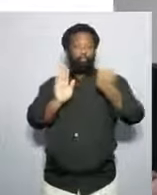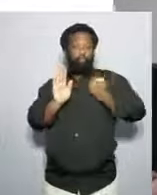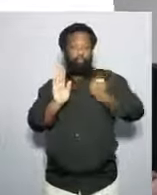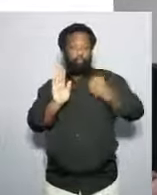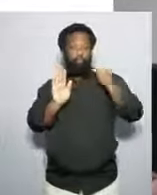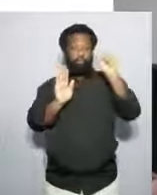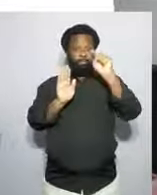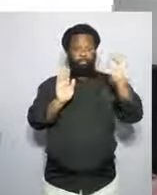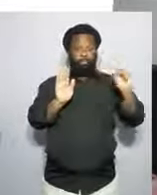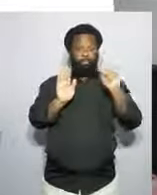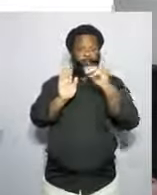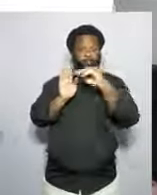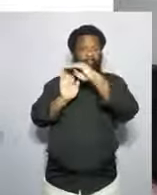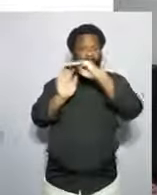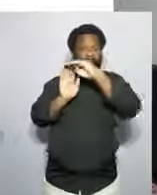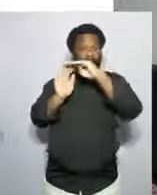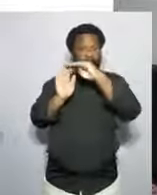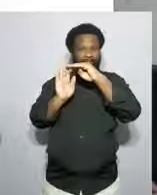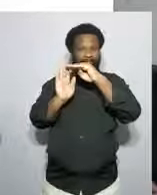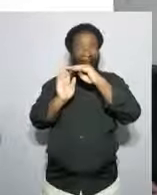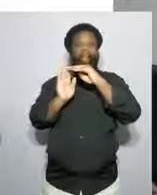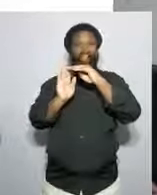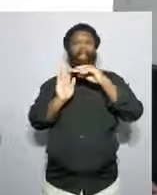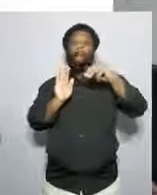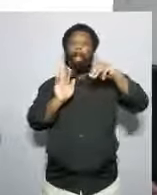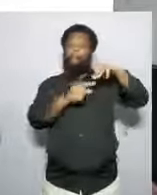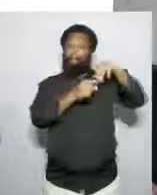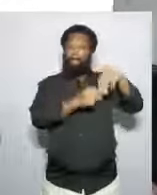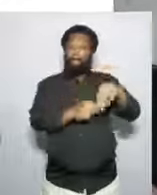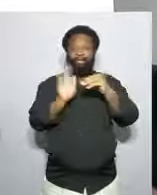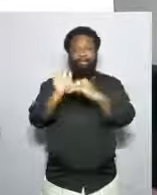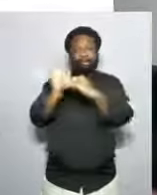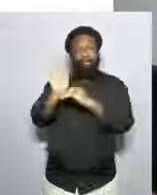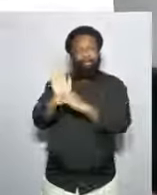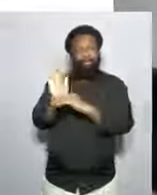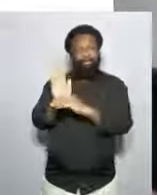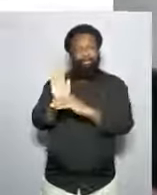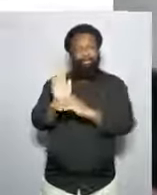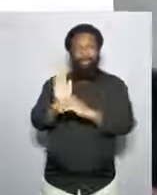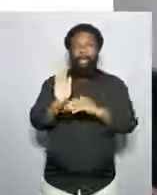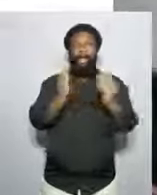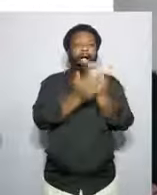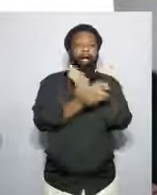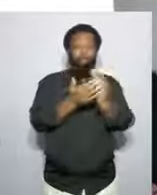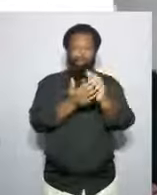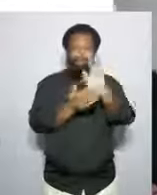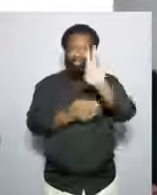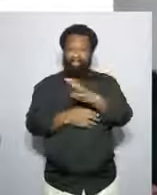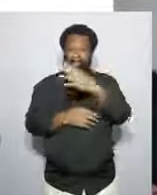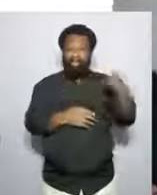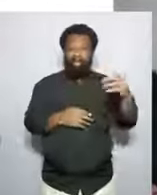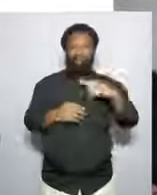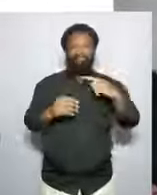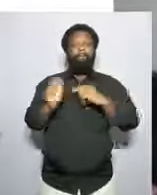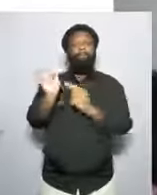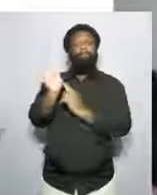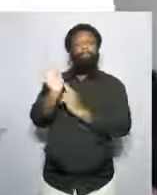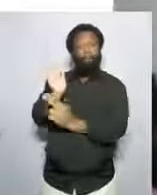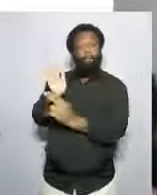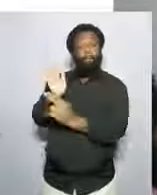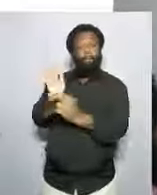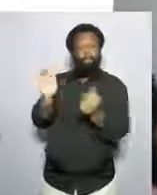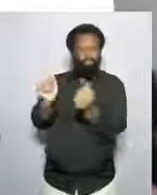atômico representado em cima, a massa atômica embaixo e em algumas tabelas o nome fica representado